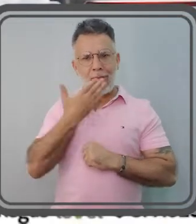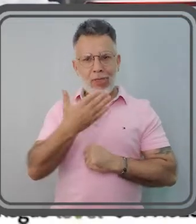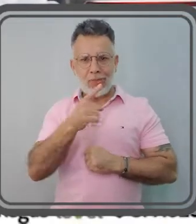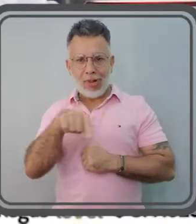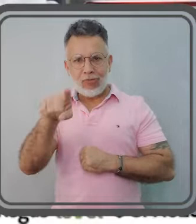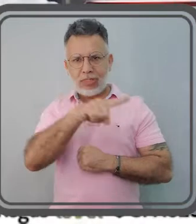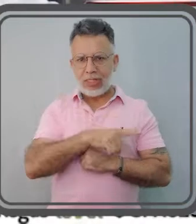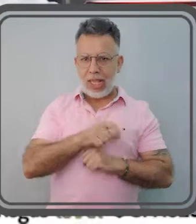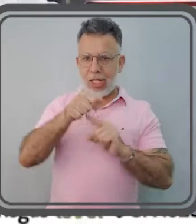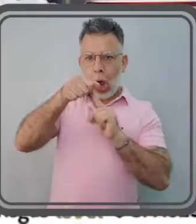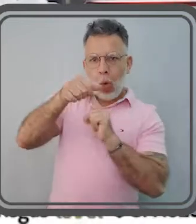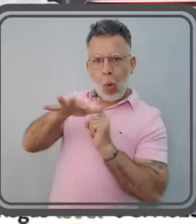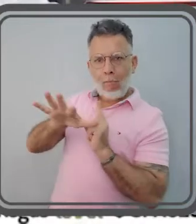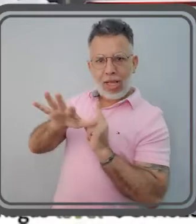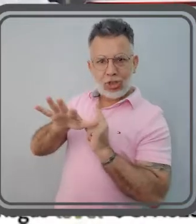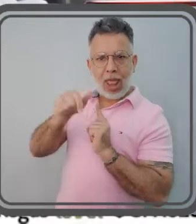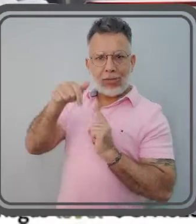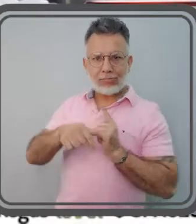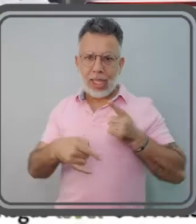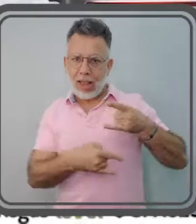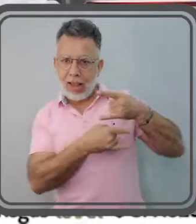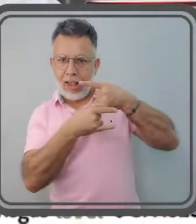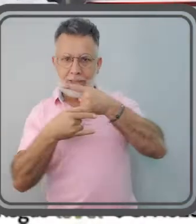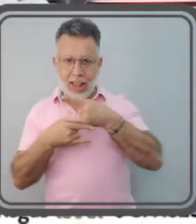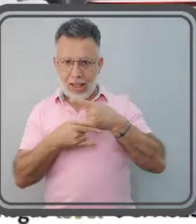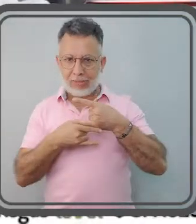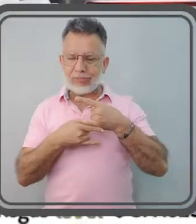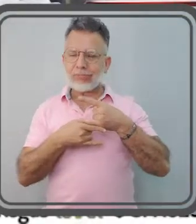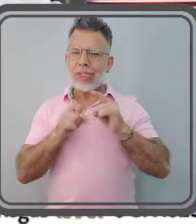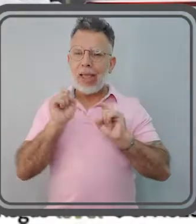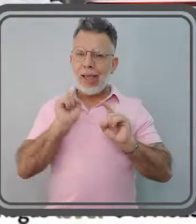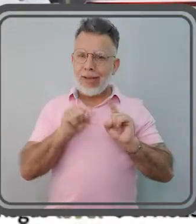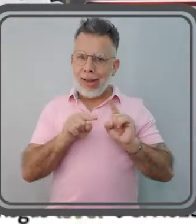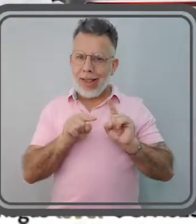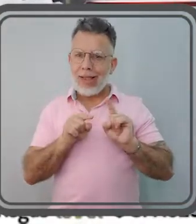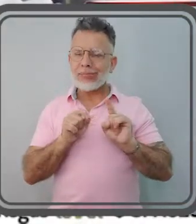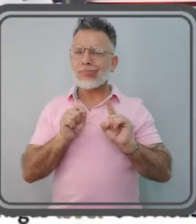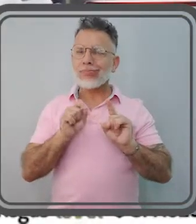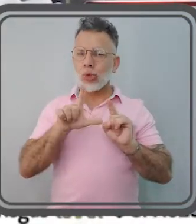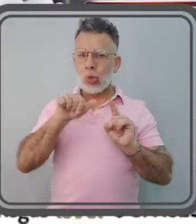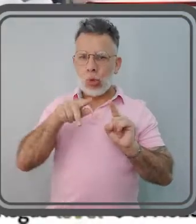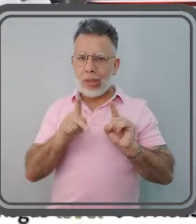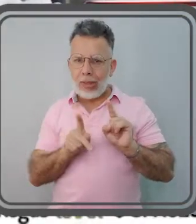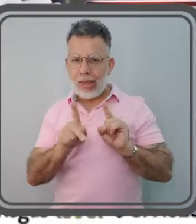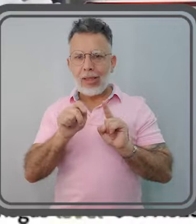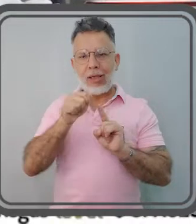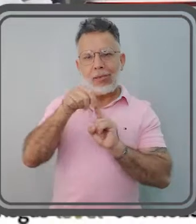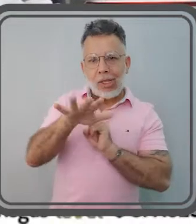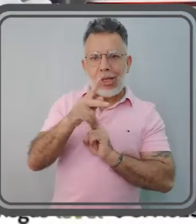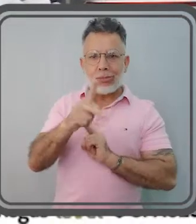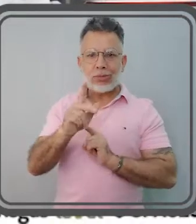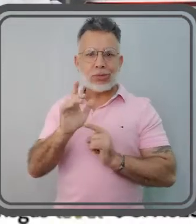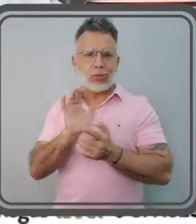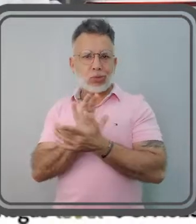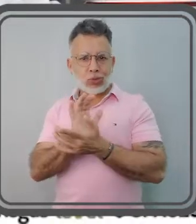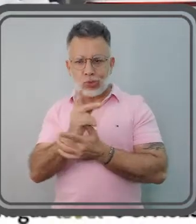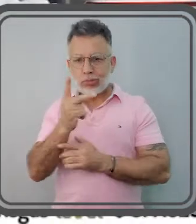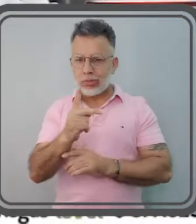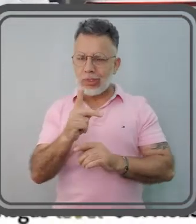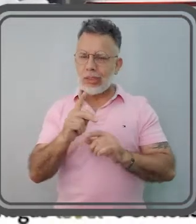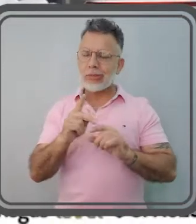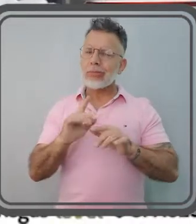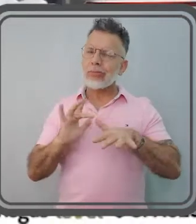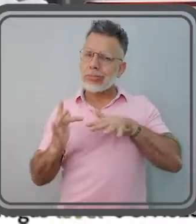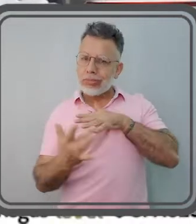clica no LinkedIn, compartilha para sua rede, no YouTube também. Live boa, sempre live que tem interação, aproveita,